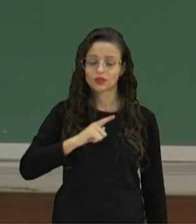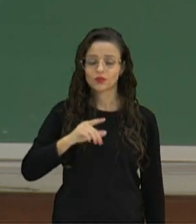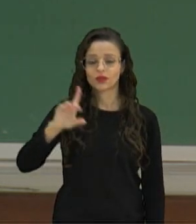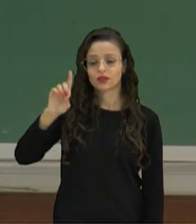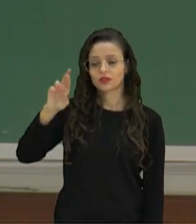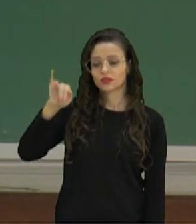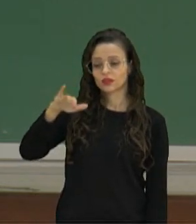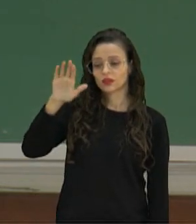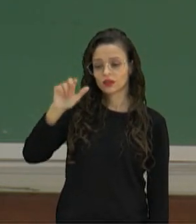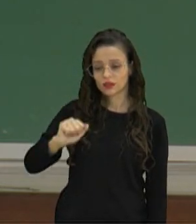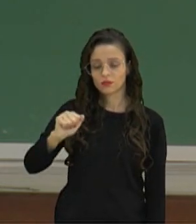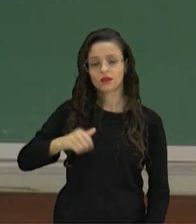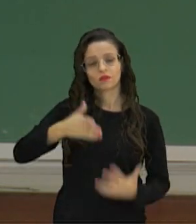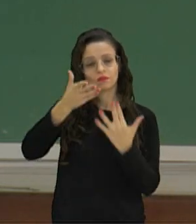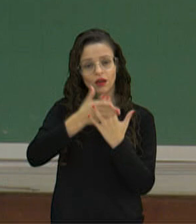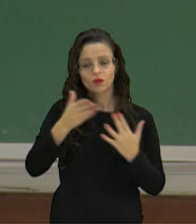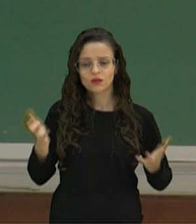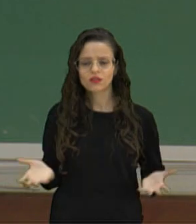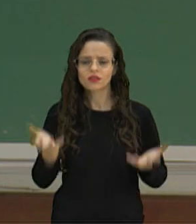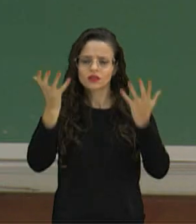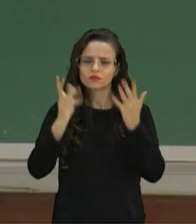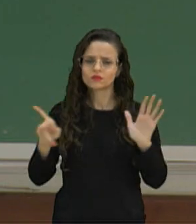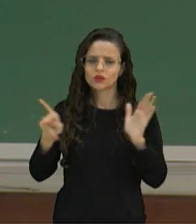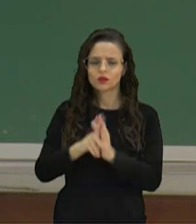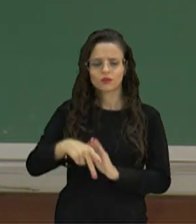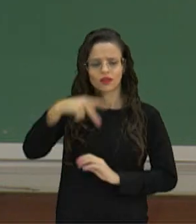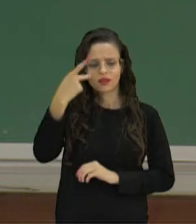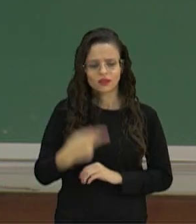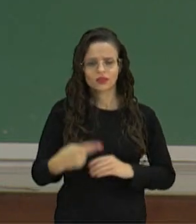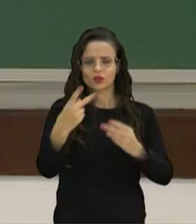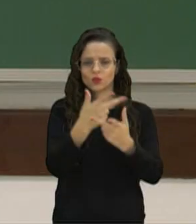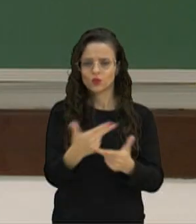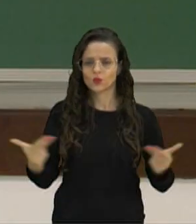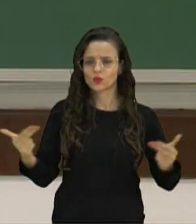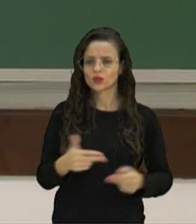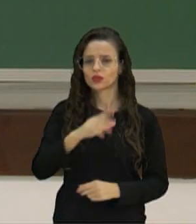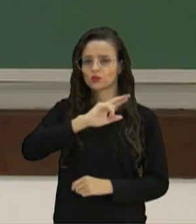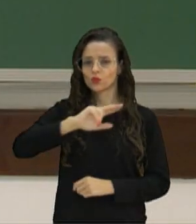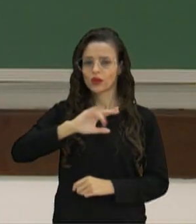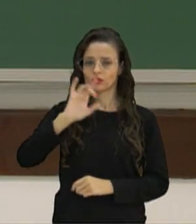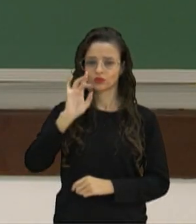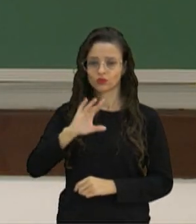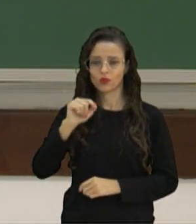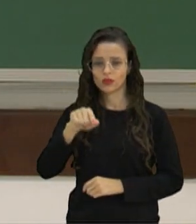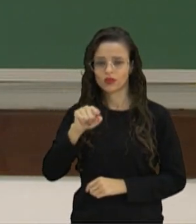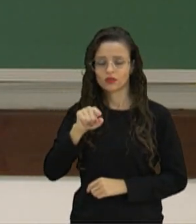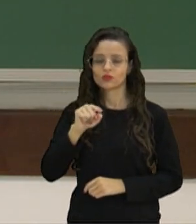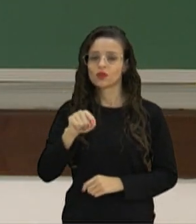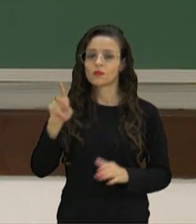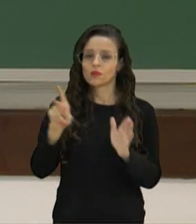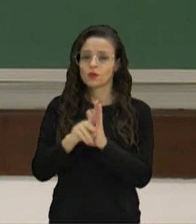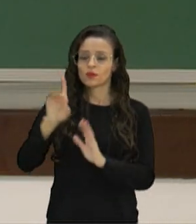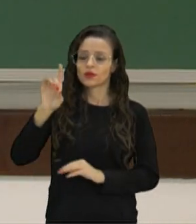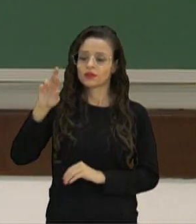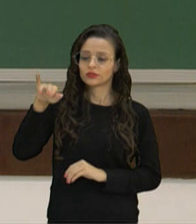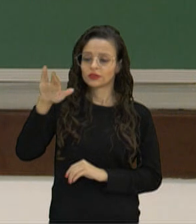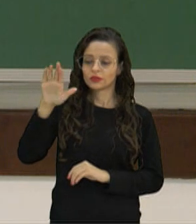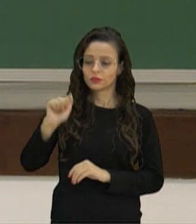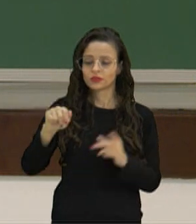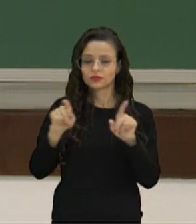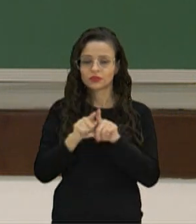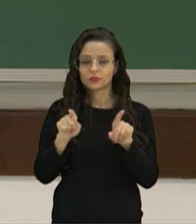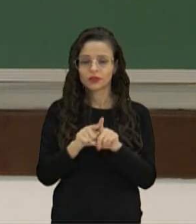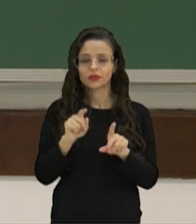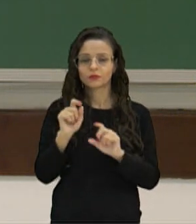drama barroco a exaltação daquilo que é terreno. As coisas não são trazidas somente nessa dimensão do drama, mas